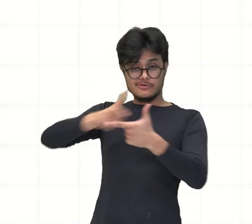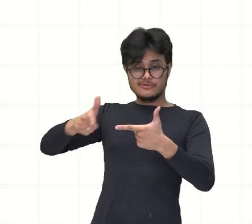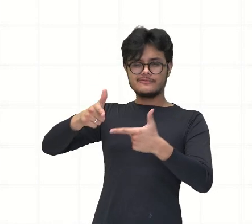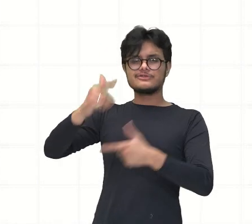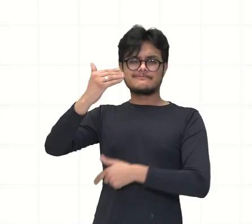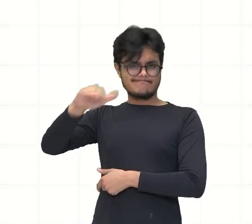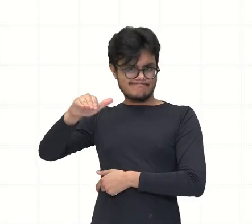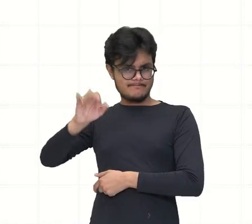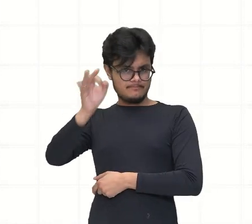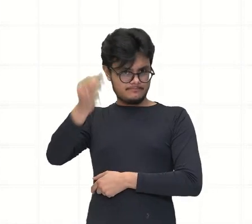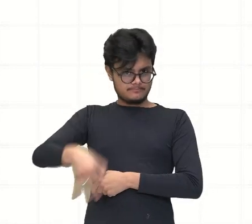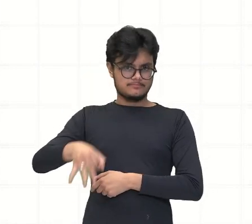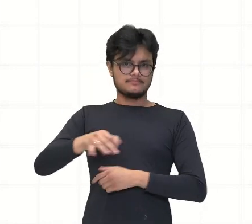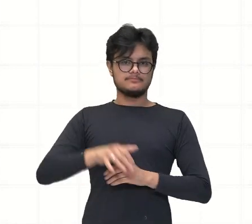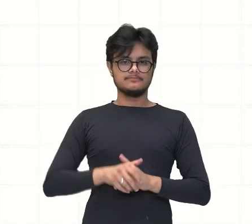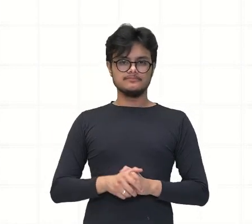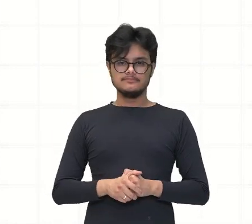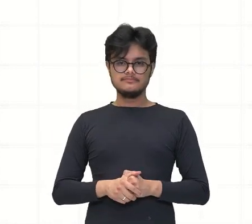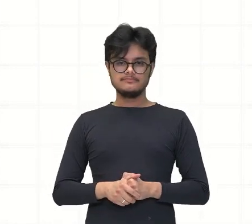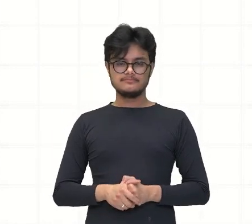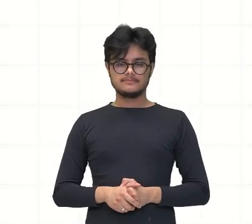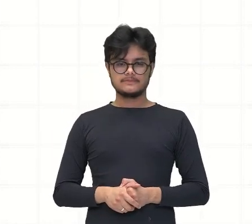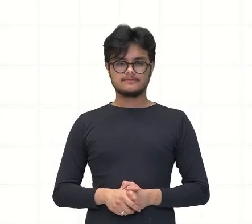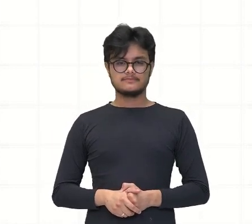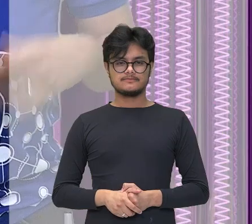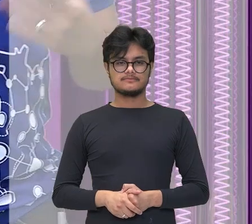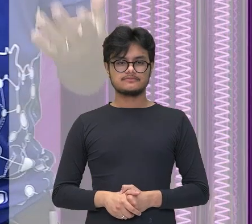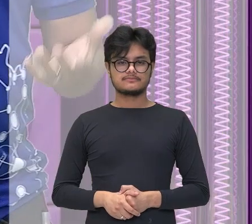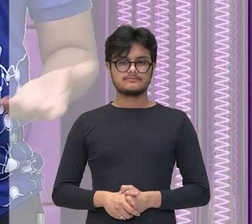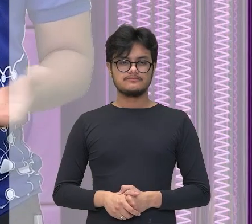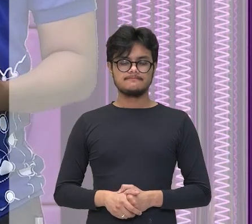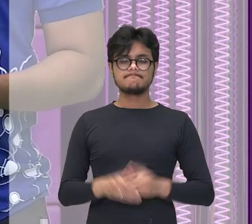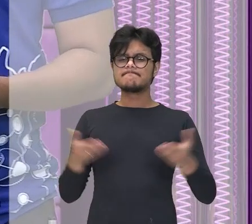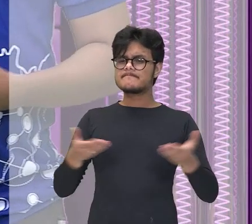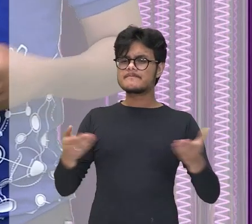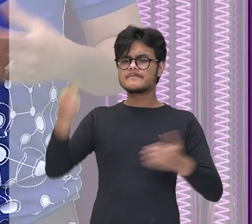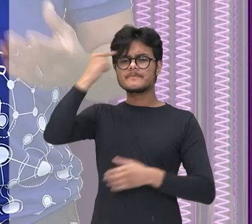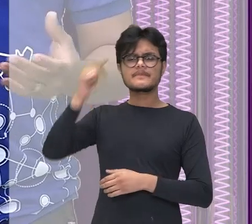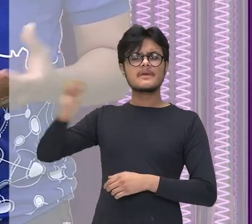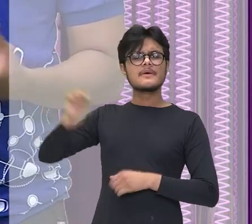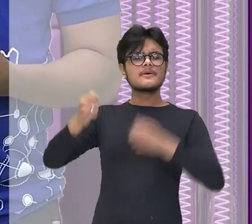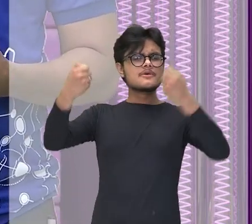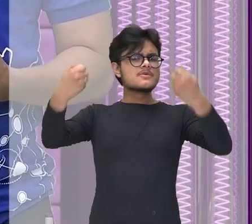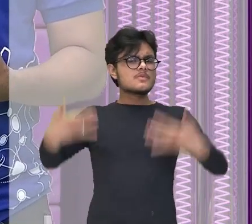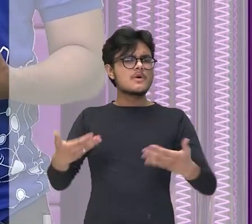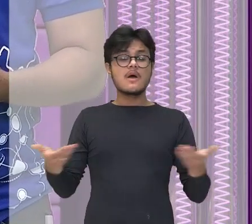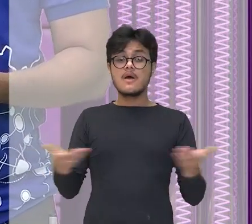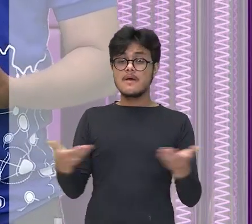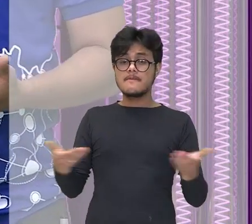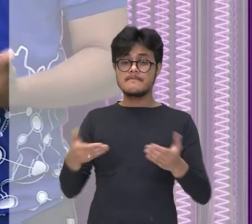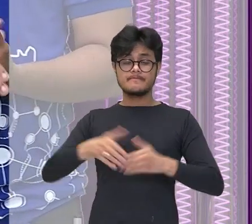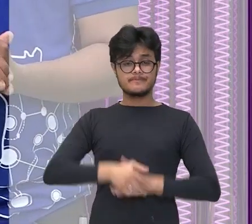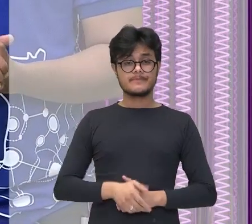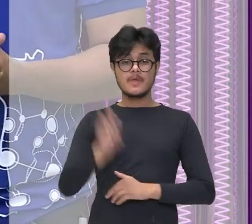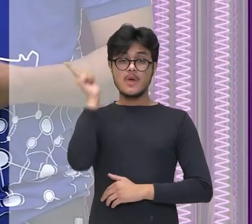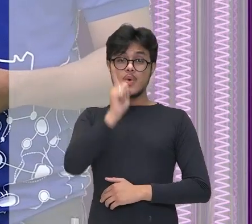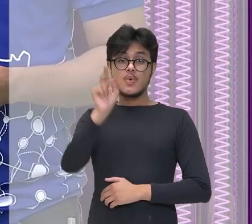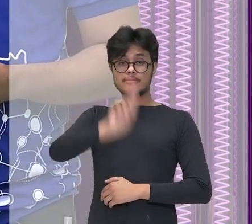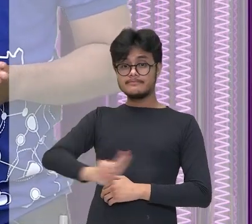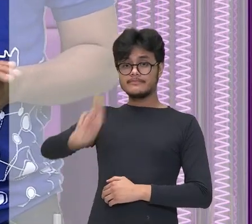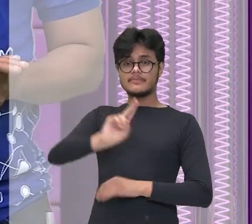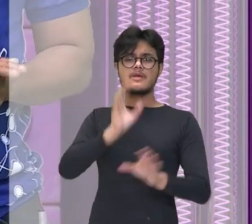de medidas muito grandes. Beleza? Agora vamos trabalhar com unidades de medidas, né, utilizadas